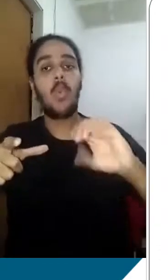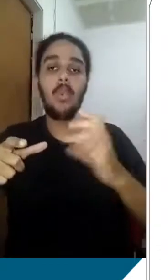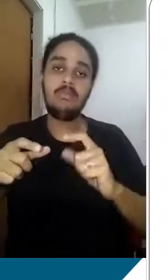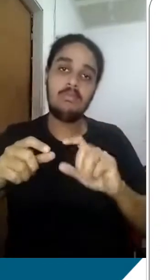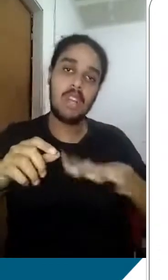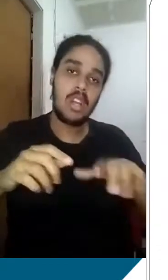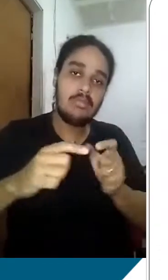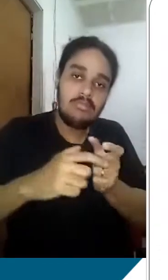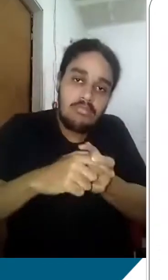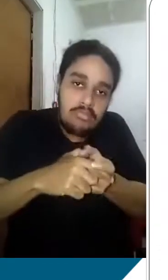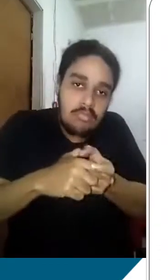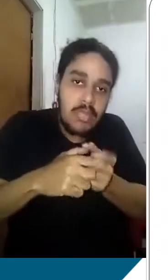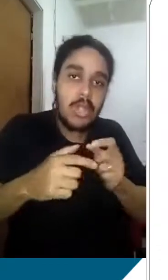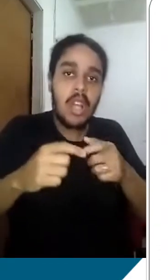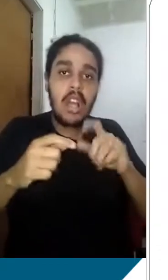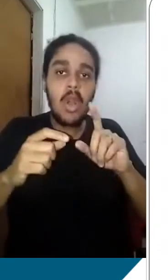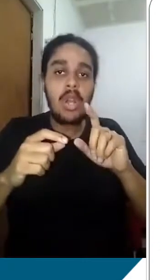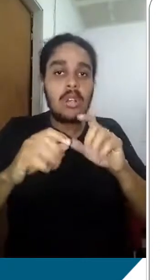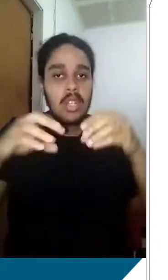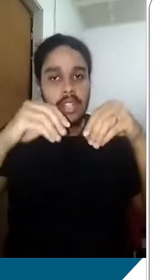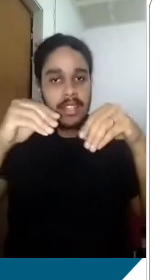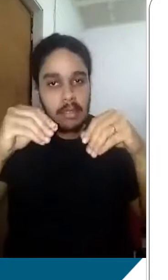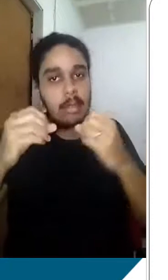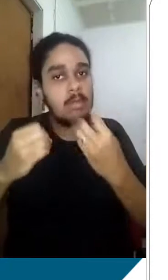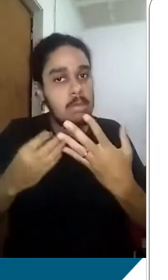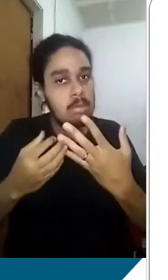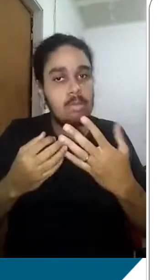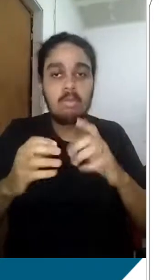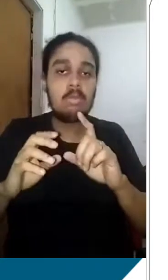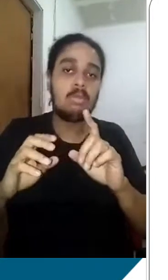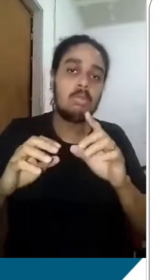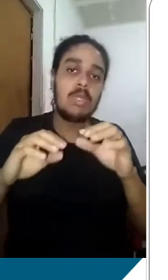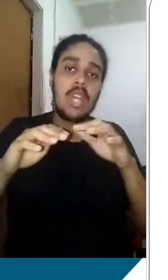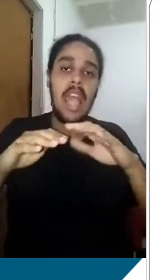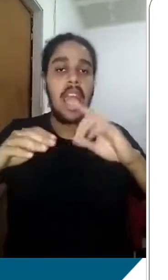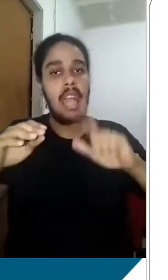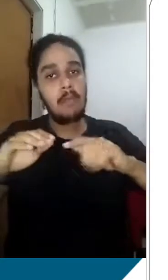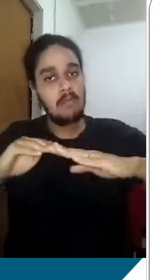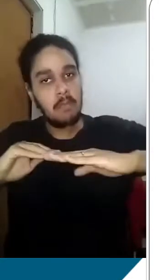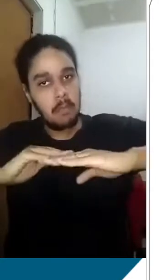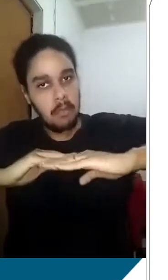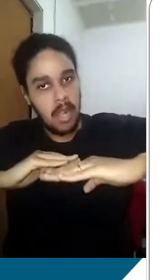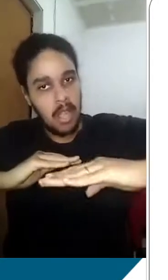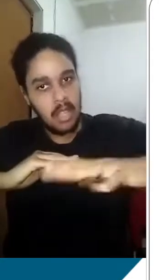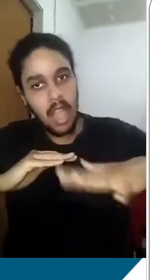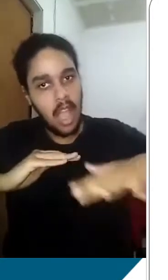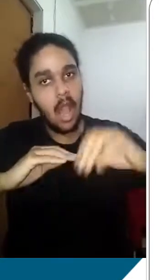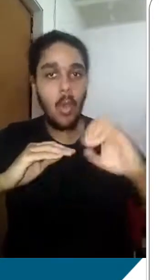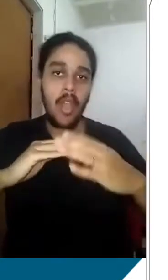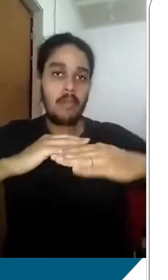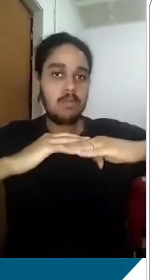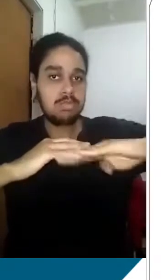numa área menor, os solos são mais ou menos adequados, o terreno é plano ou é uma